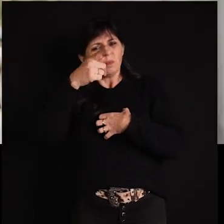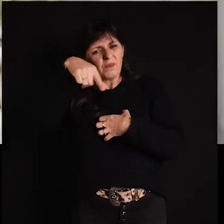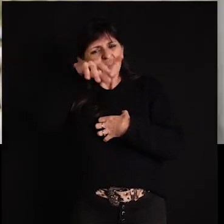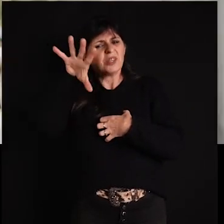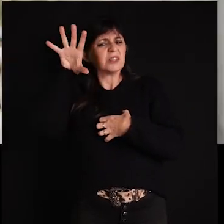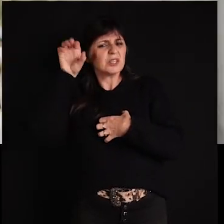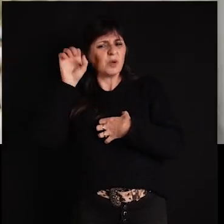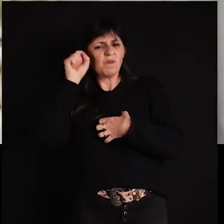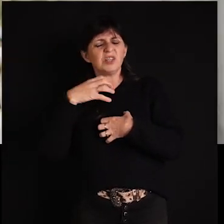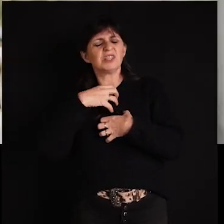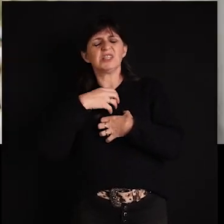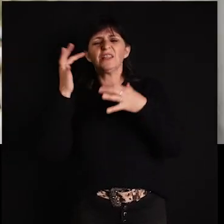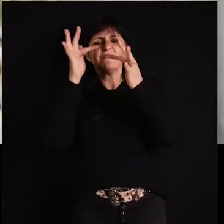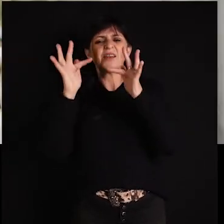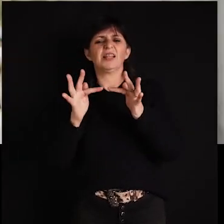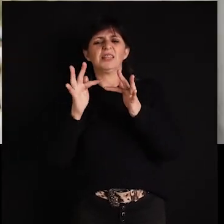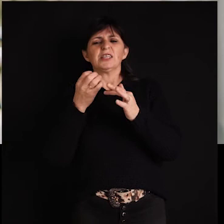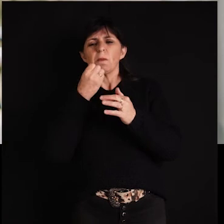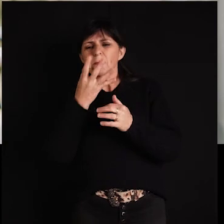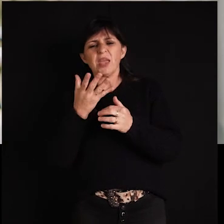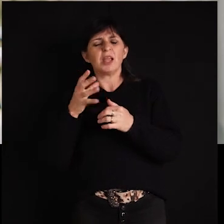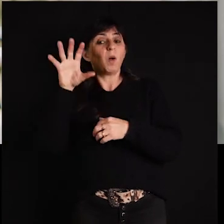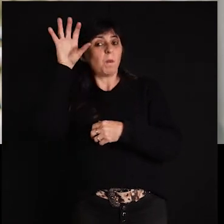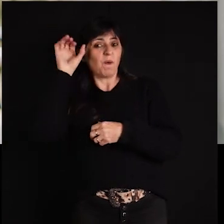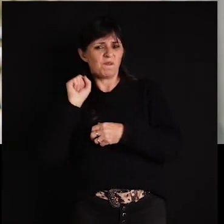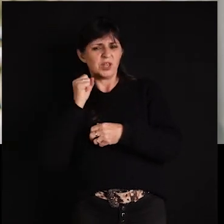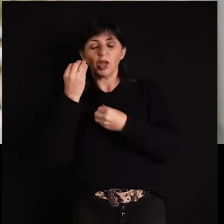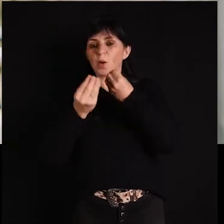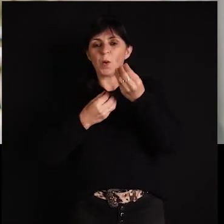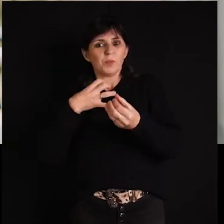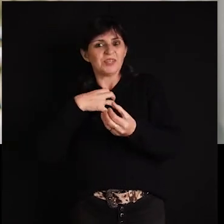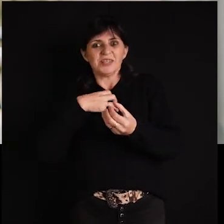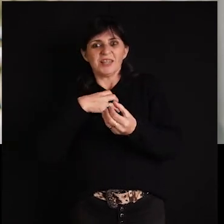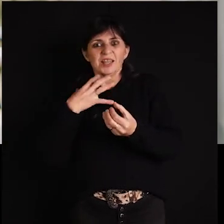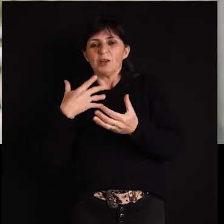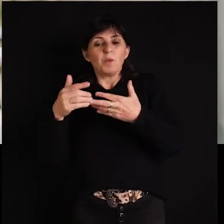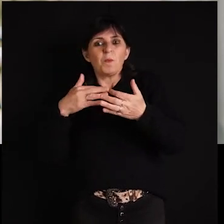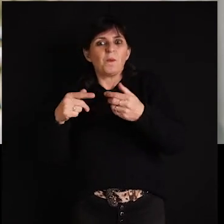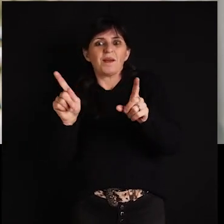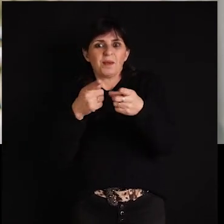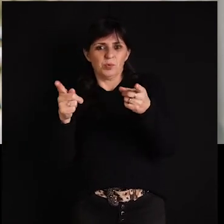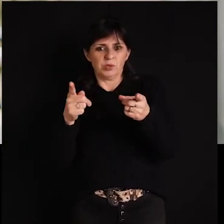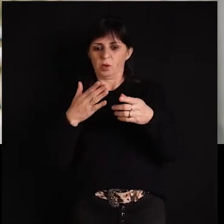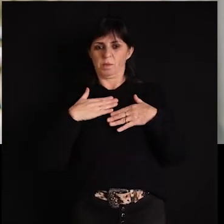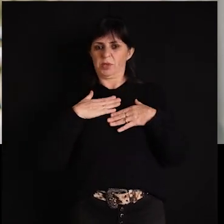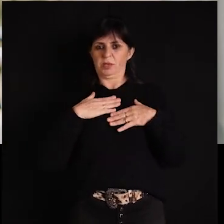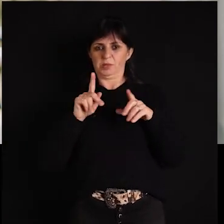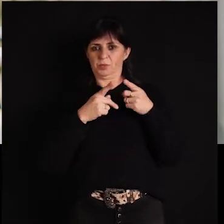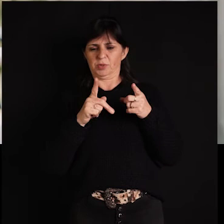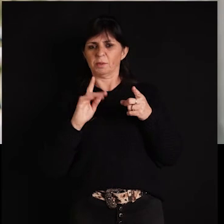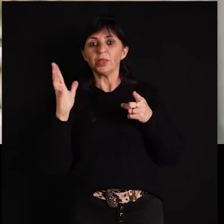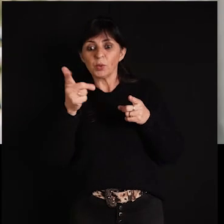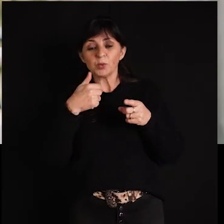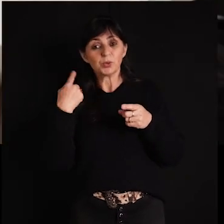sinta bem, se sinta feliz ouvindo, como se sente ouvindo o repertório todo dos monarcas, não só as que eu canto, as que os meus